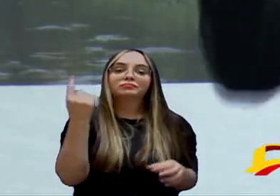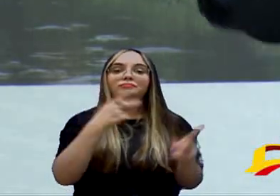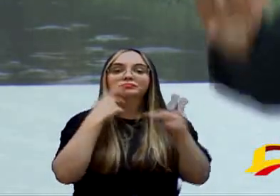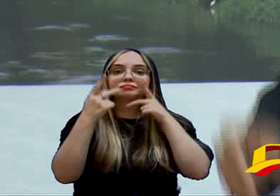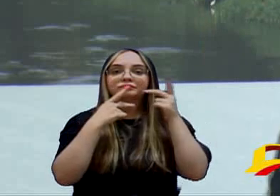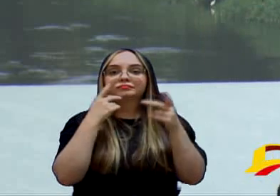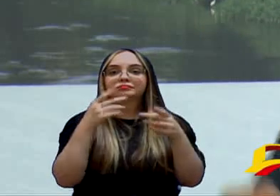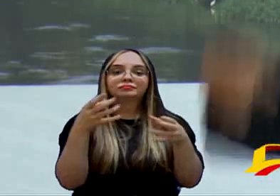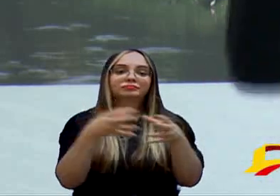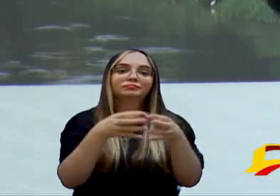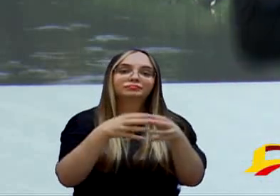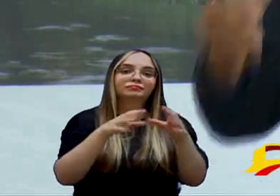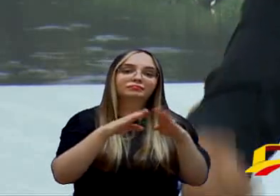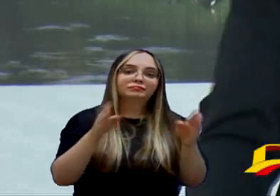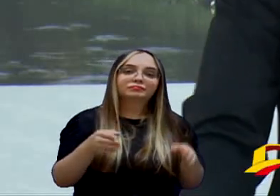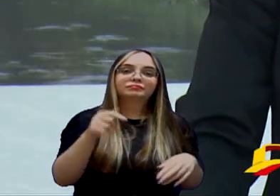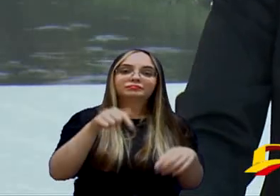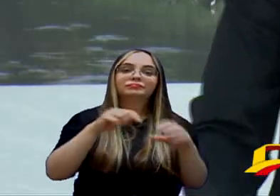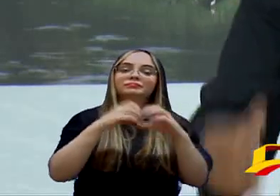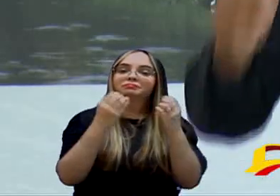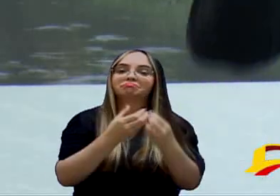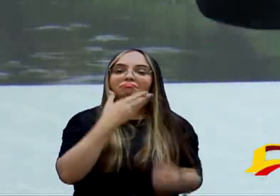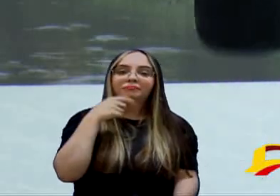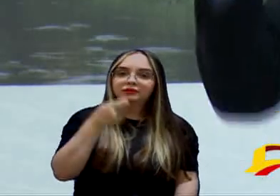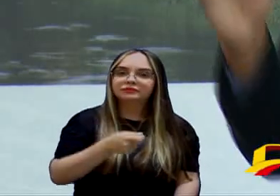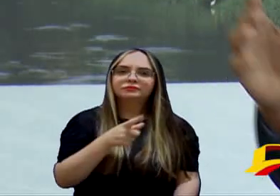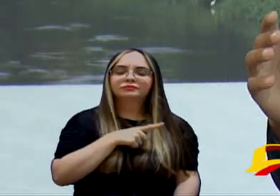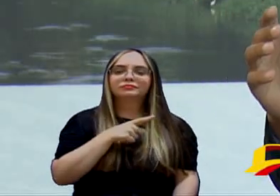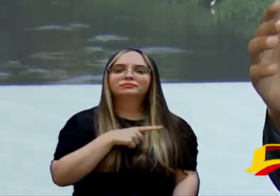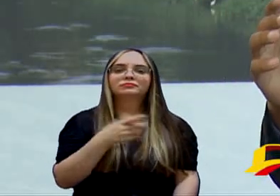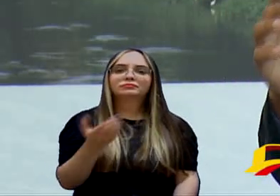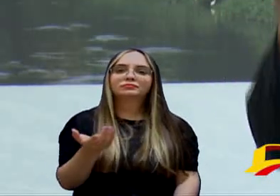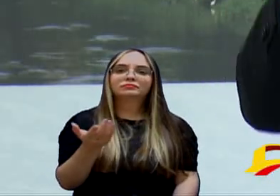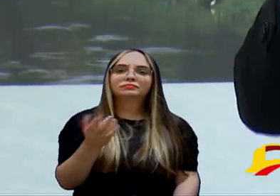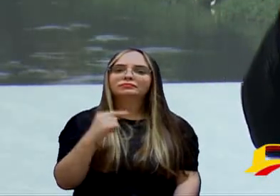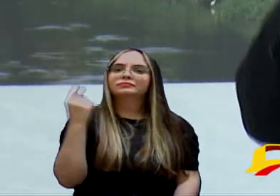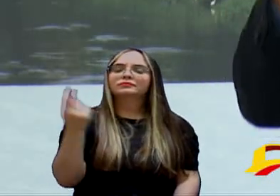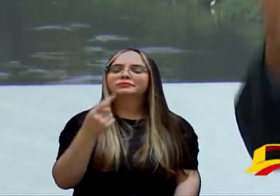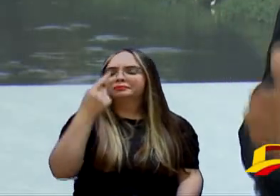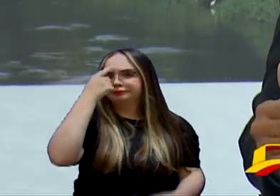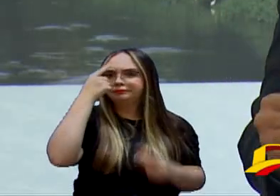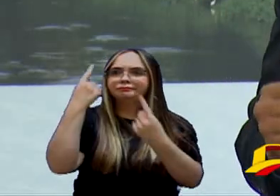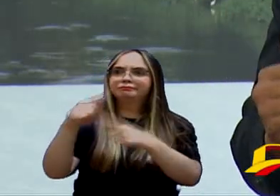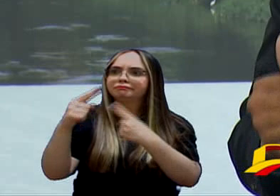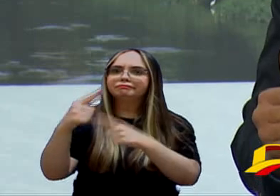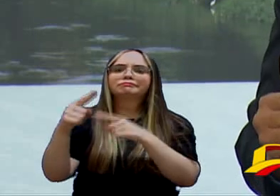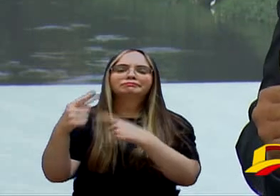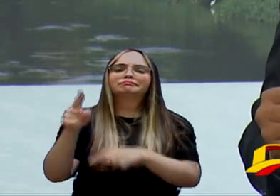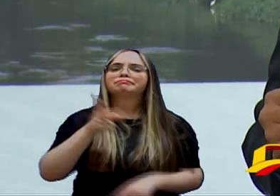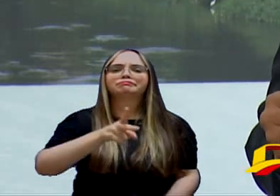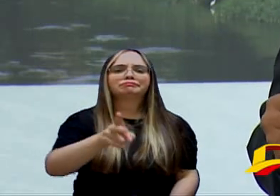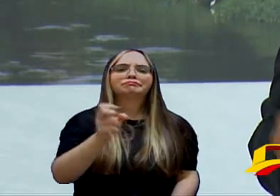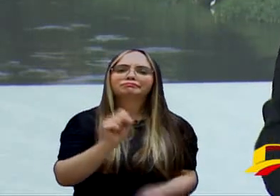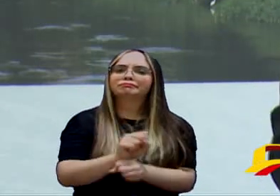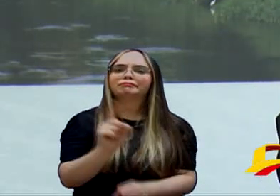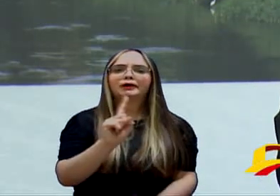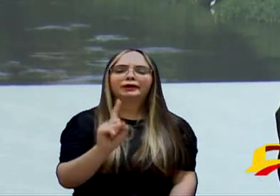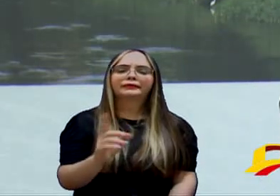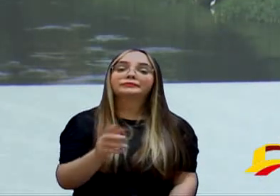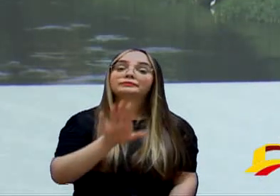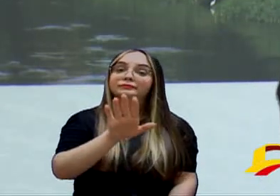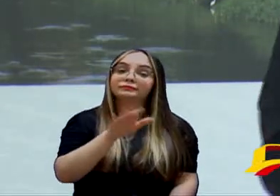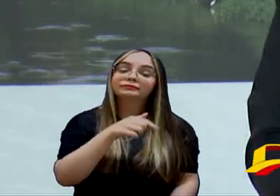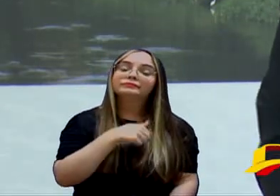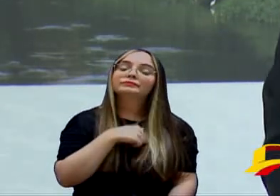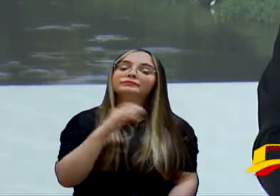que a comissão é machista que a câmara municipal machista então Mania Ítalo de perseguição vai continuar se perpetuando mas